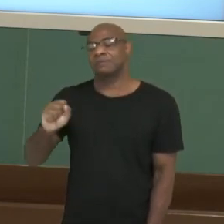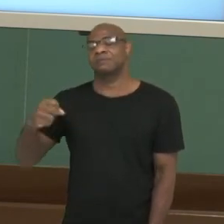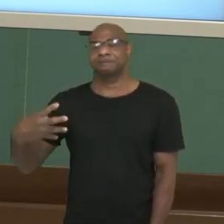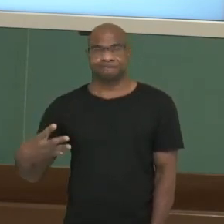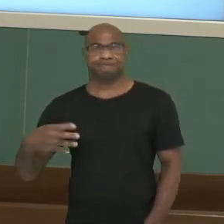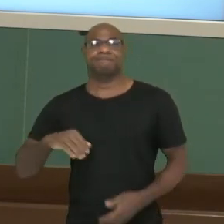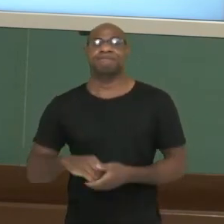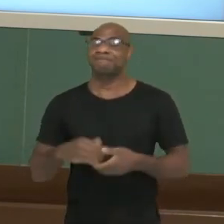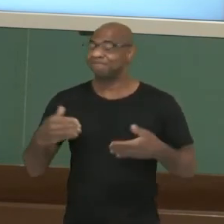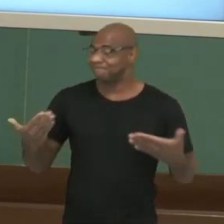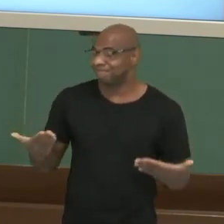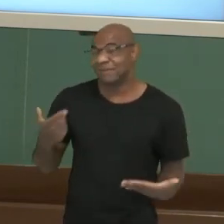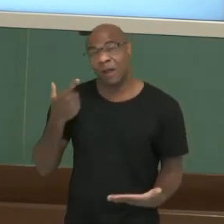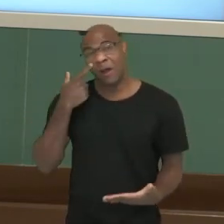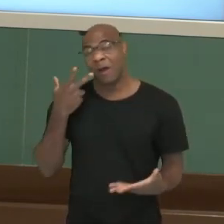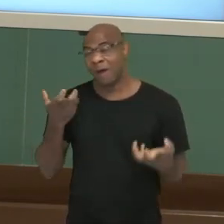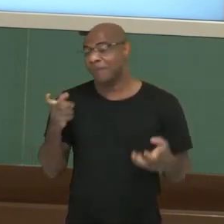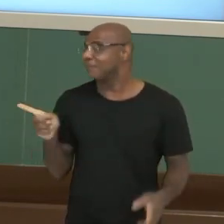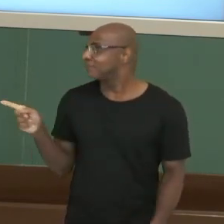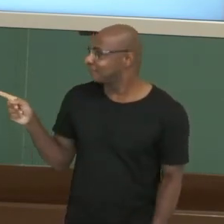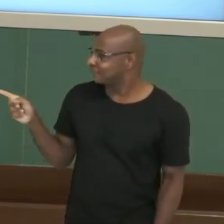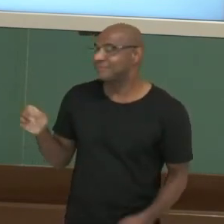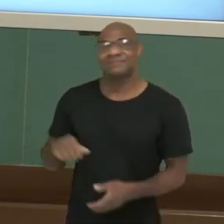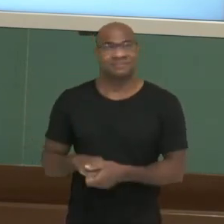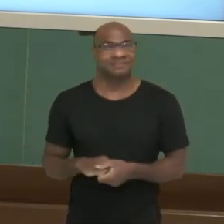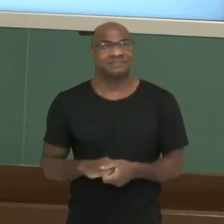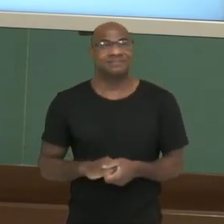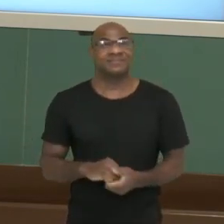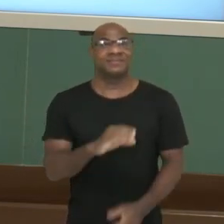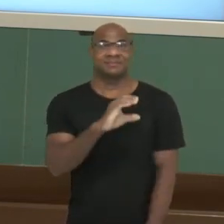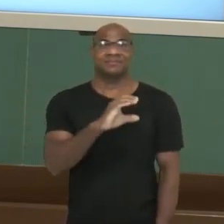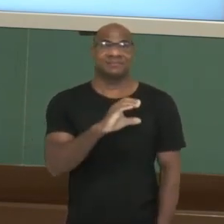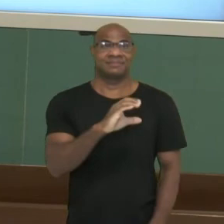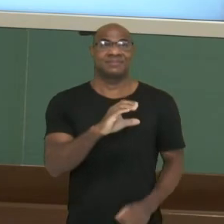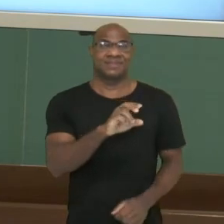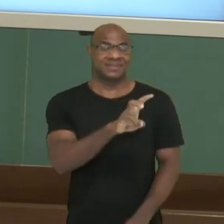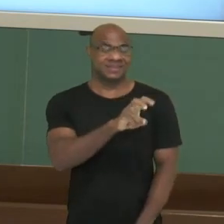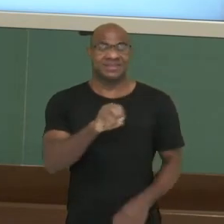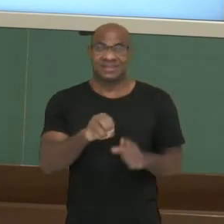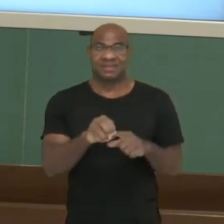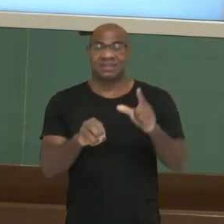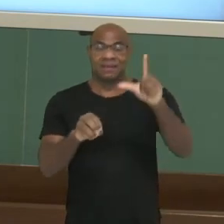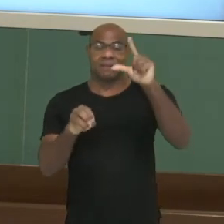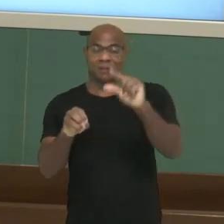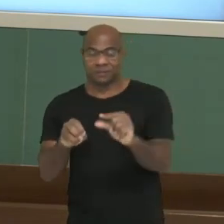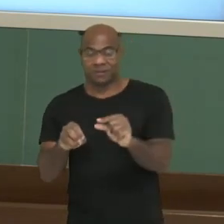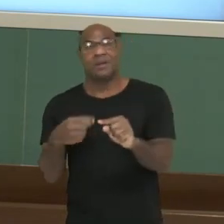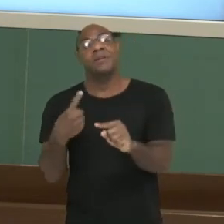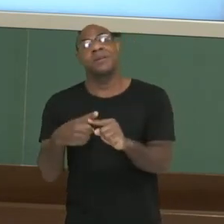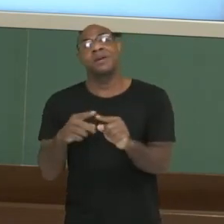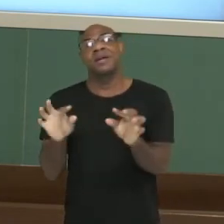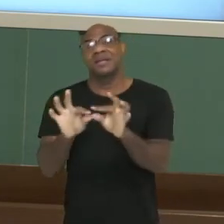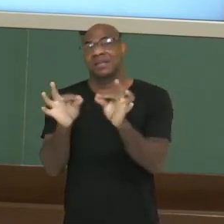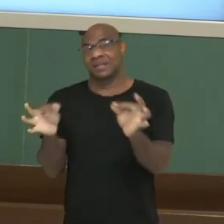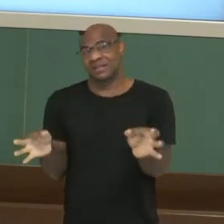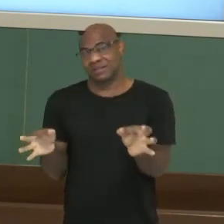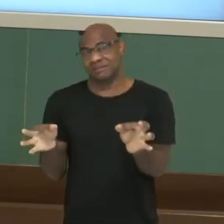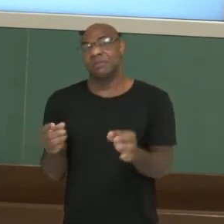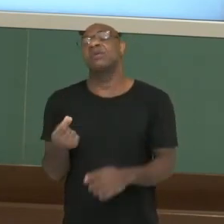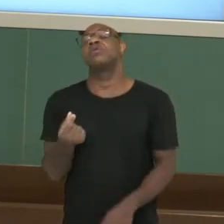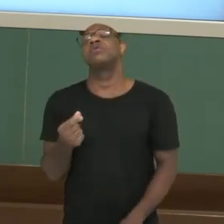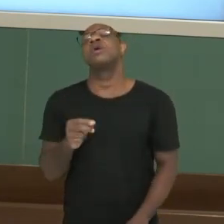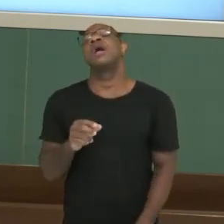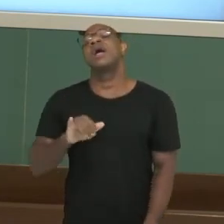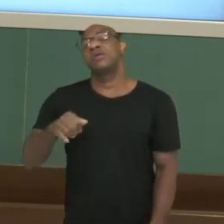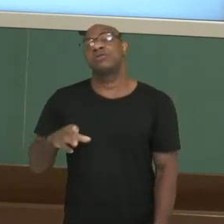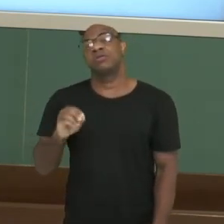497,84. Então, repare que em juros simples, o capital era 500. Aqui já é menos, porque gerou um juro maior,